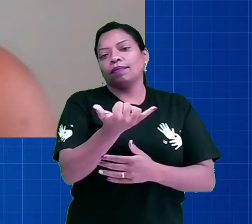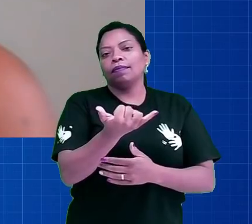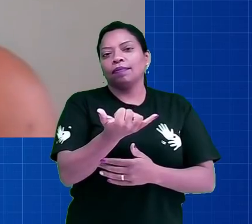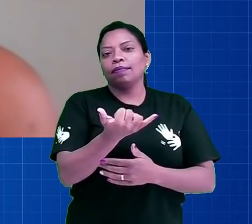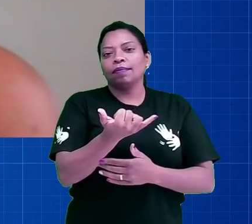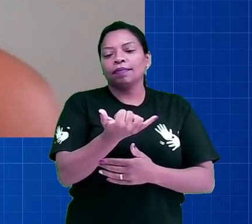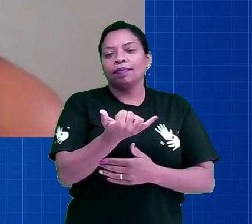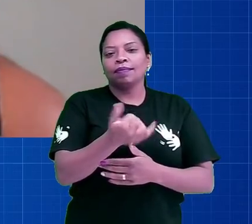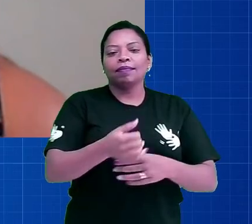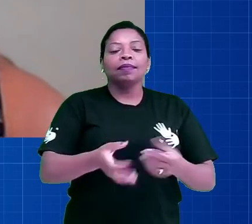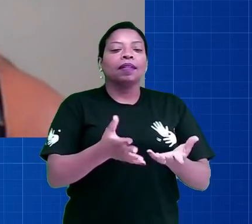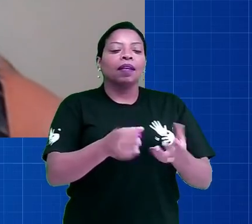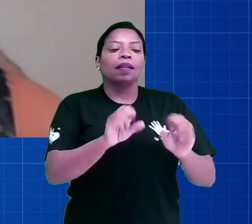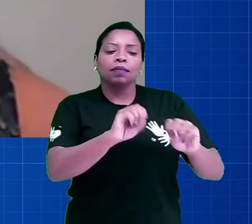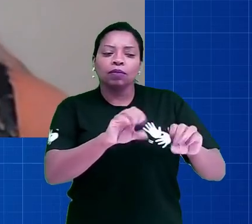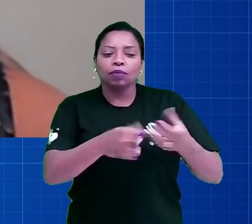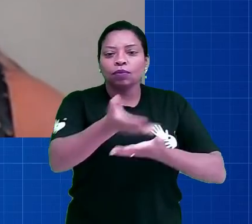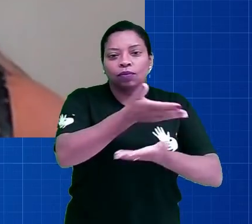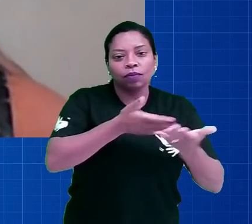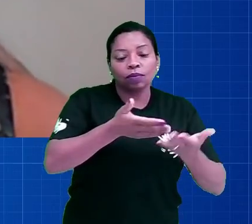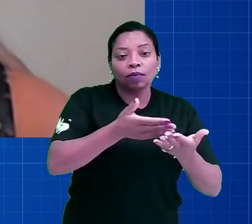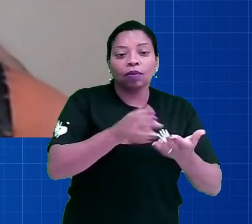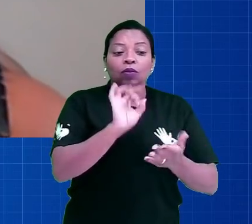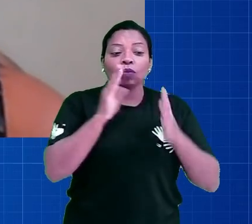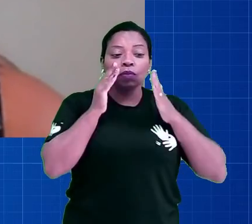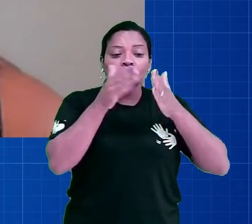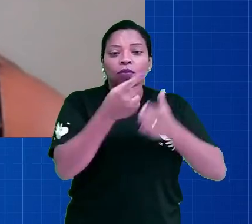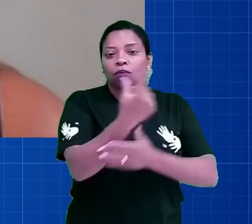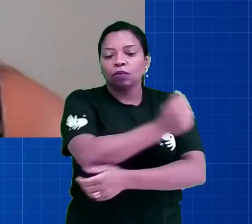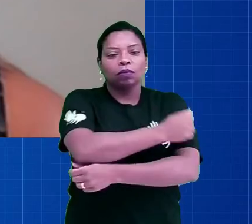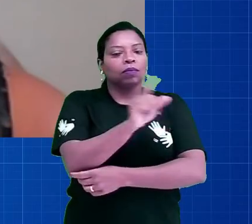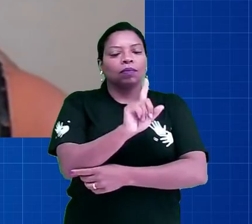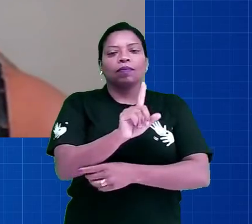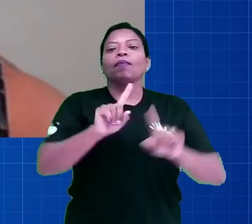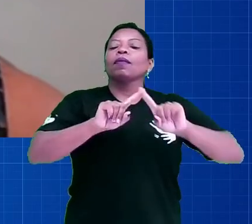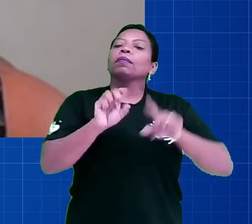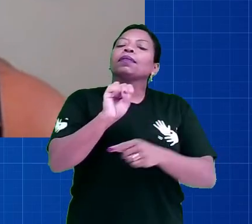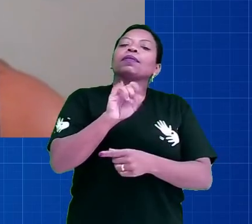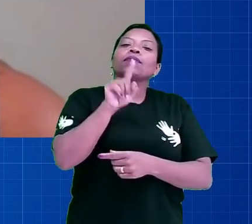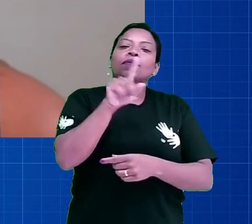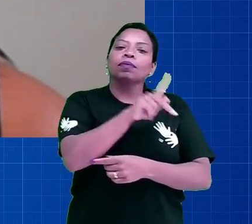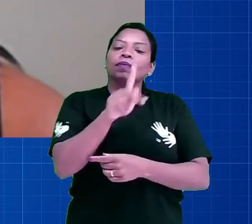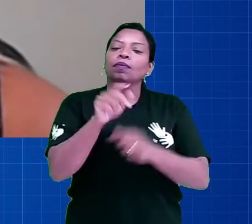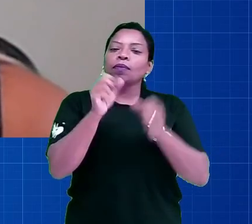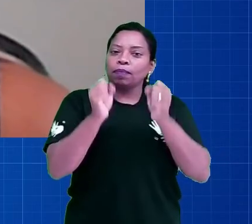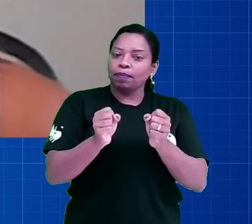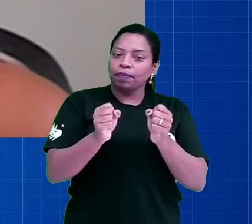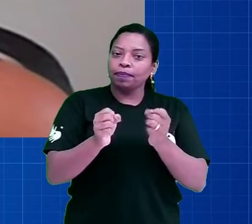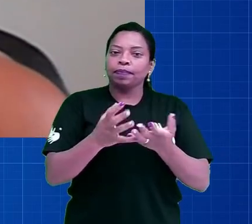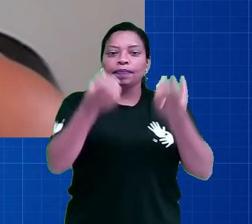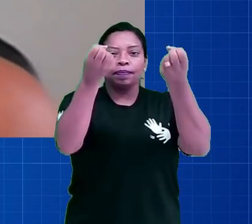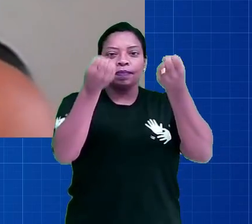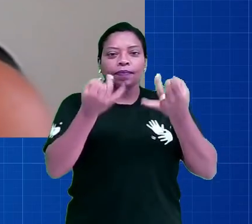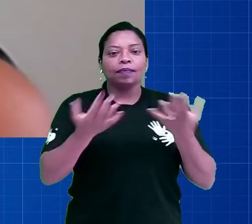no beneficiamento mesmo de todos que estão envolvidos ali no processo educacional, não só as crianças que elas atendem.